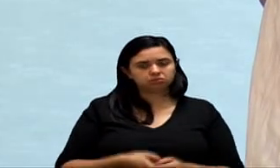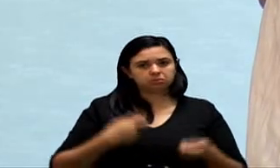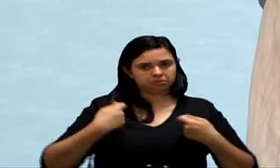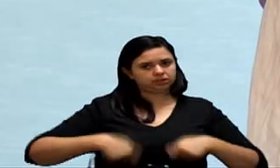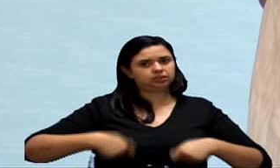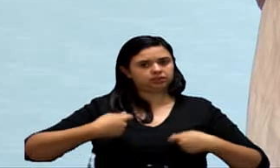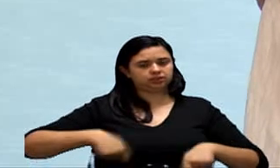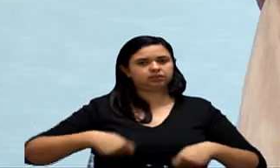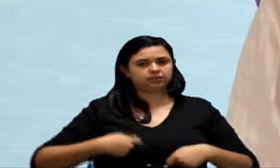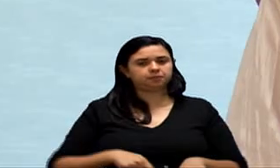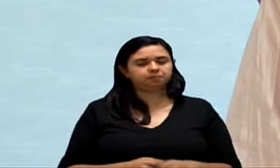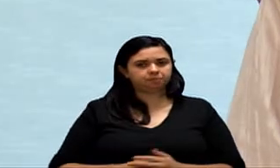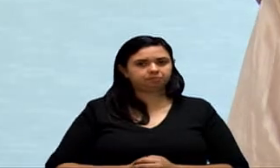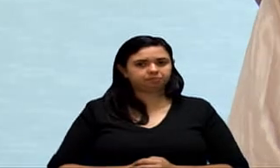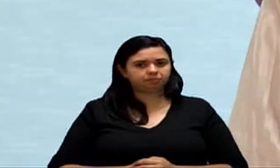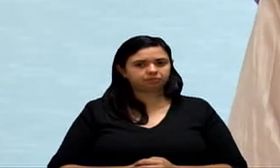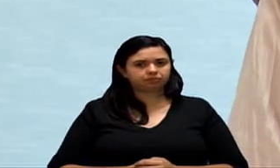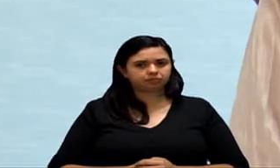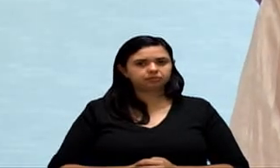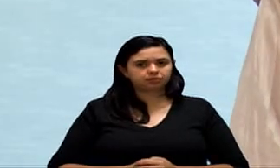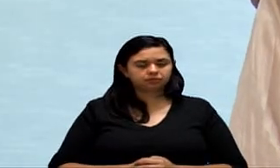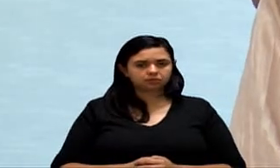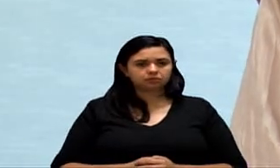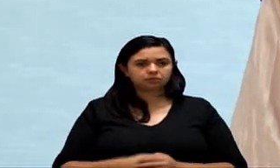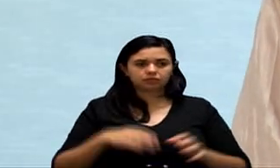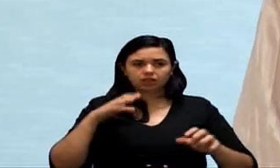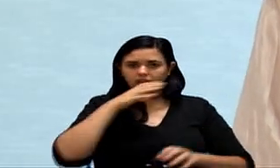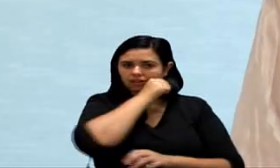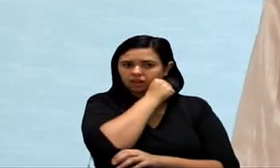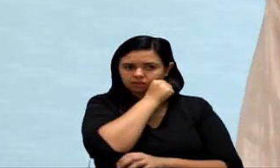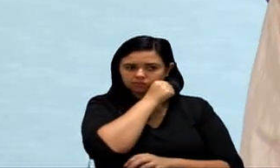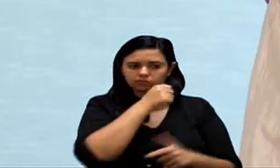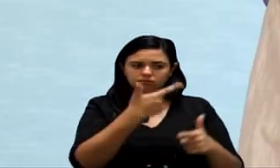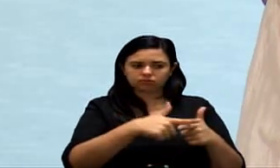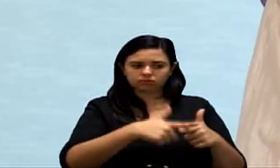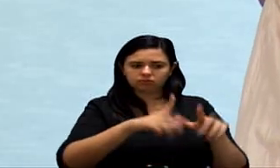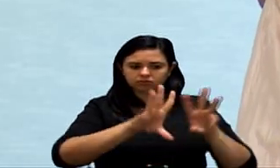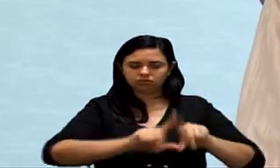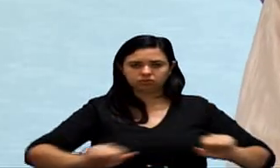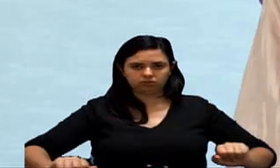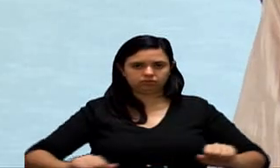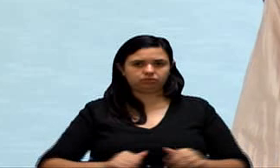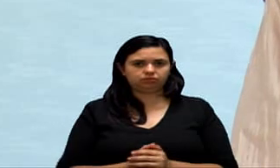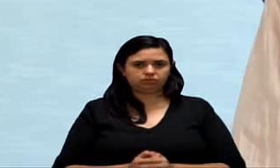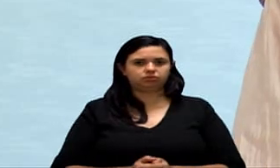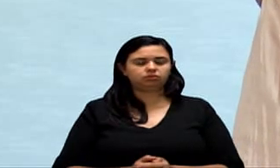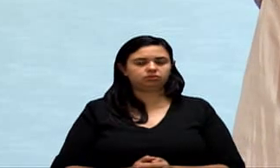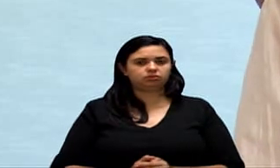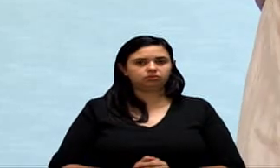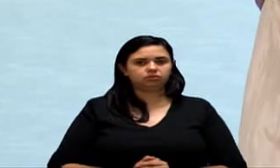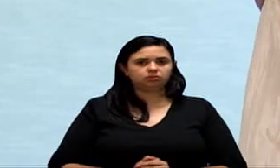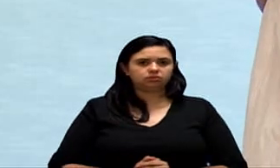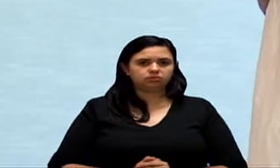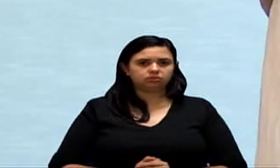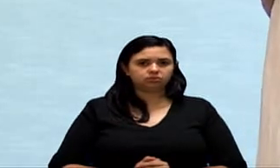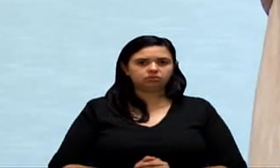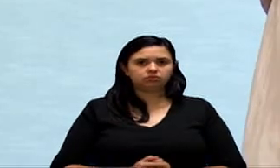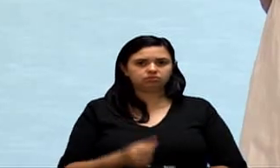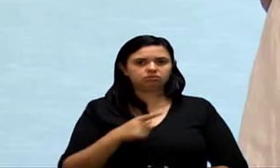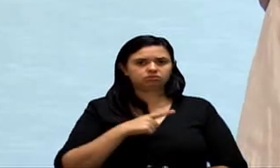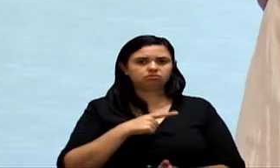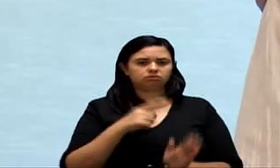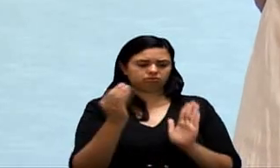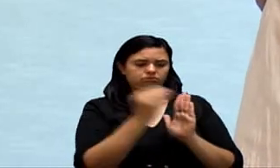que isto seja combatido. E eu tenho dados aqui, é tão grave a